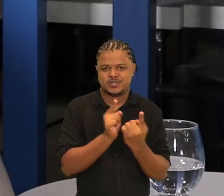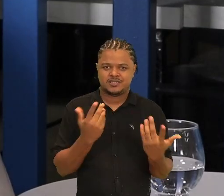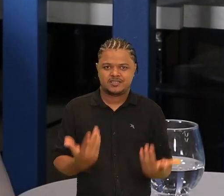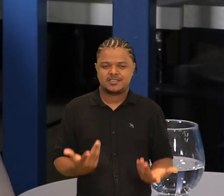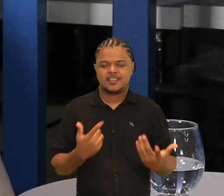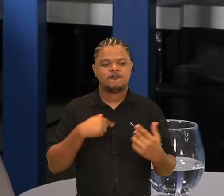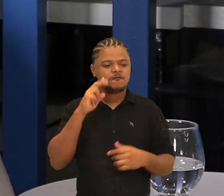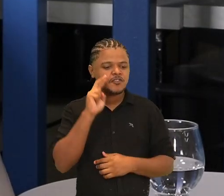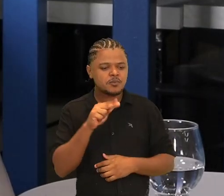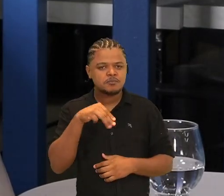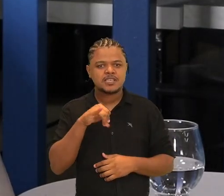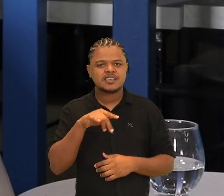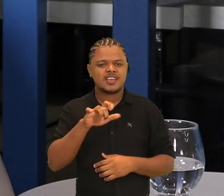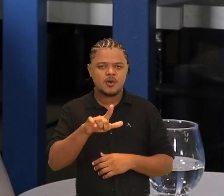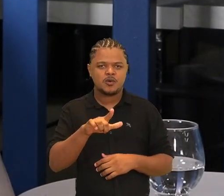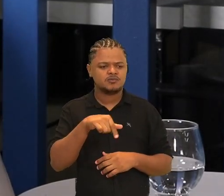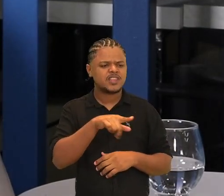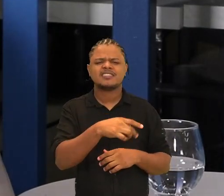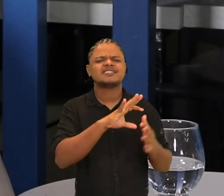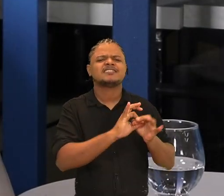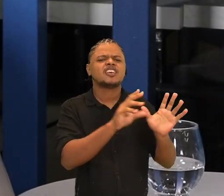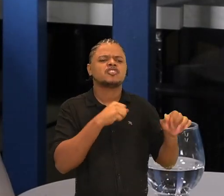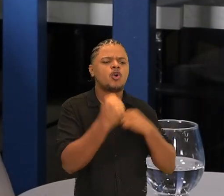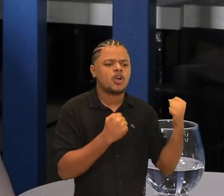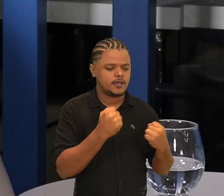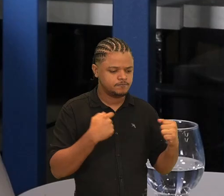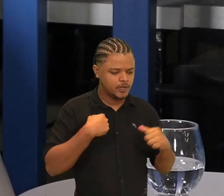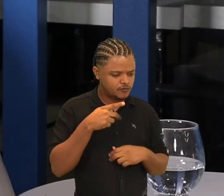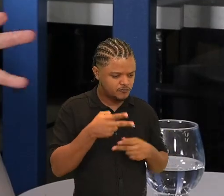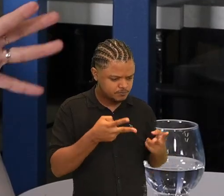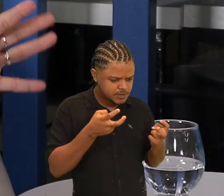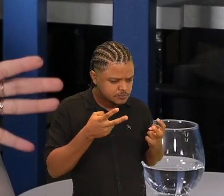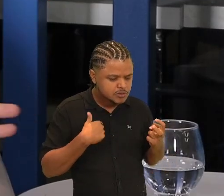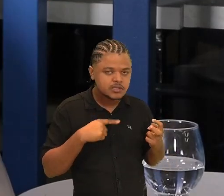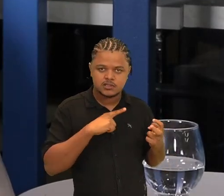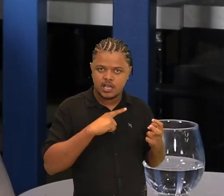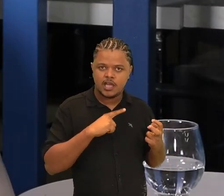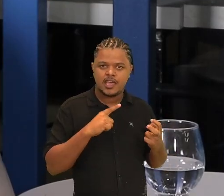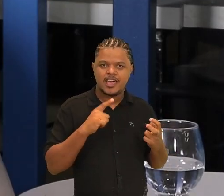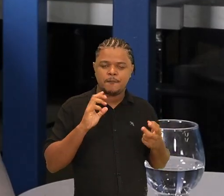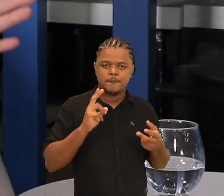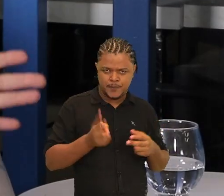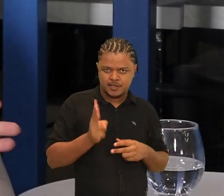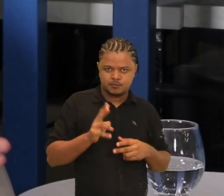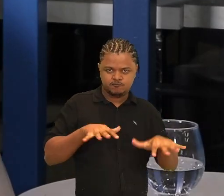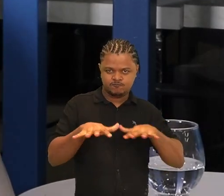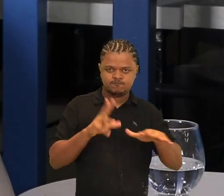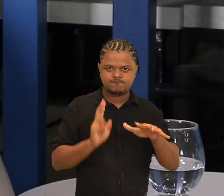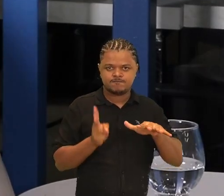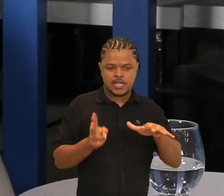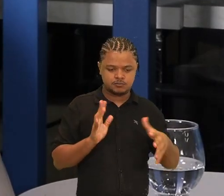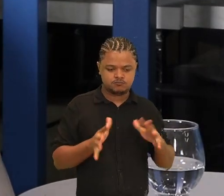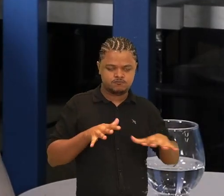Miguel, ele, não, deixa ele correr. Ele começou a apresentar as estereotipias, depois de tudo que eu já tinha falado, que a gente já